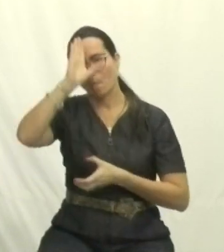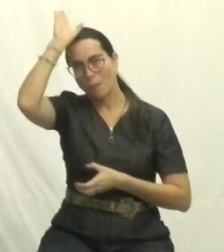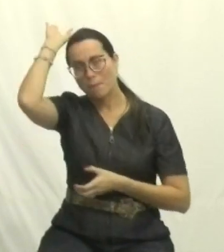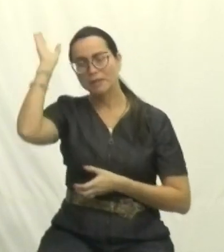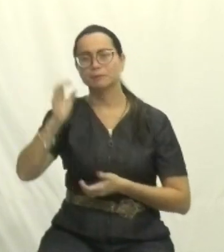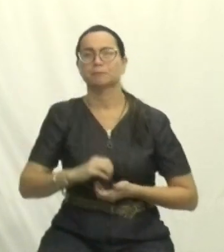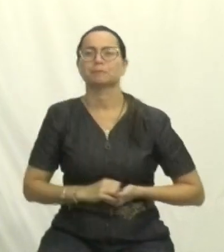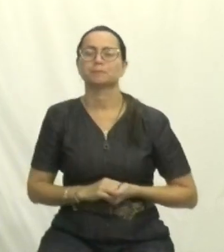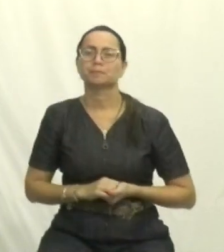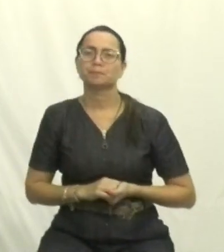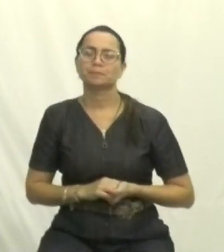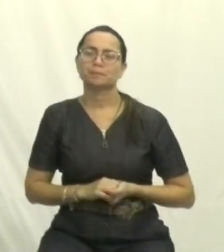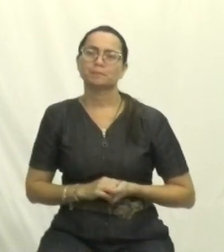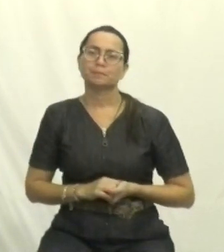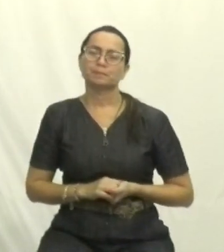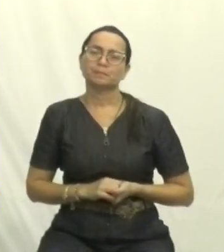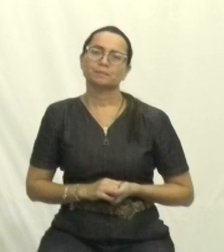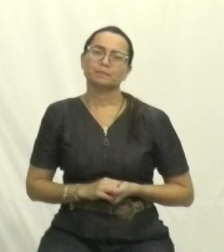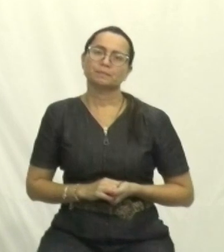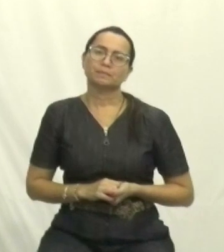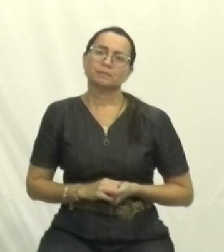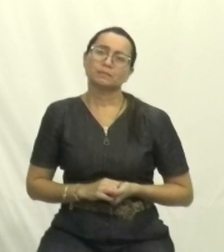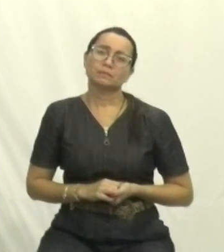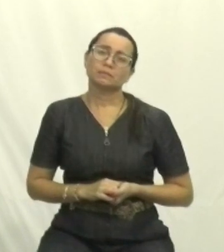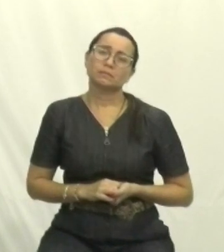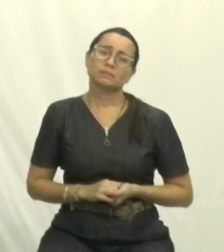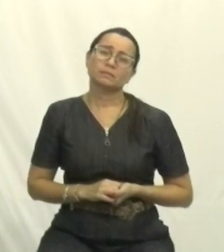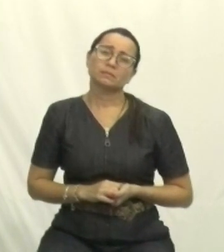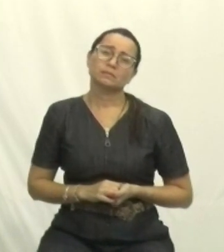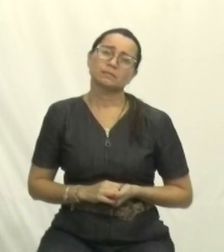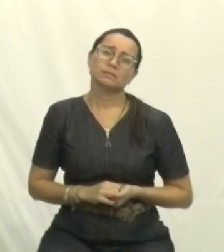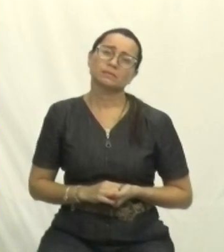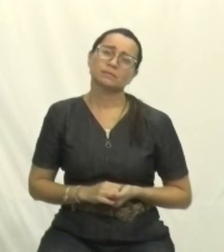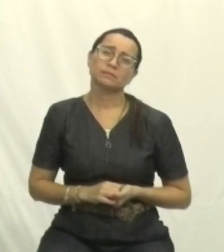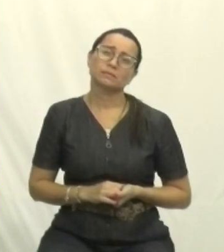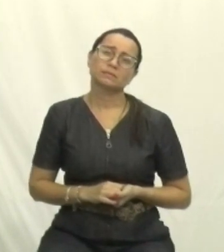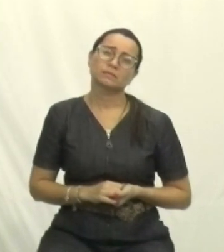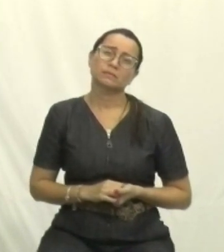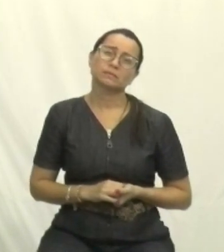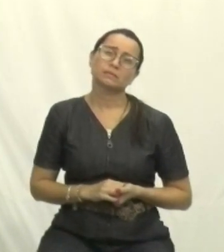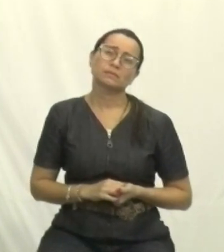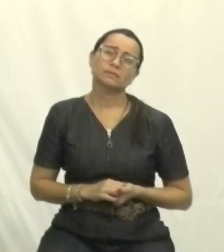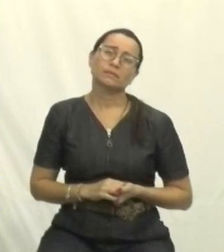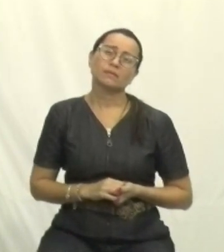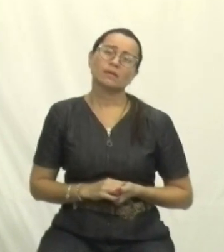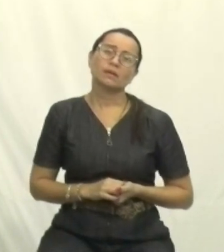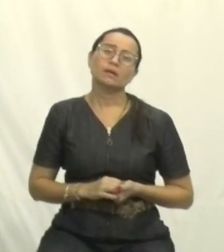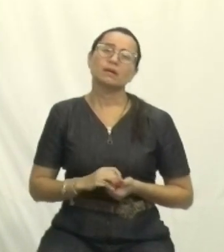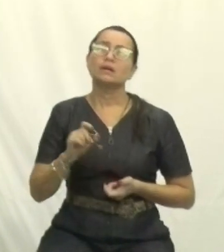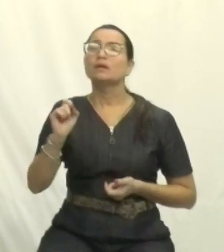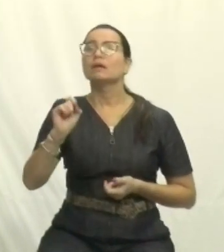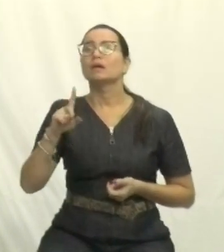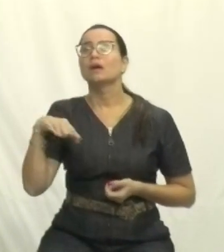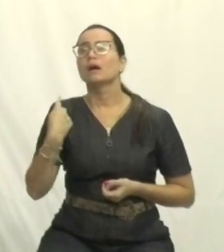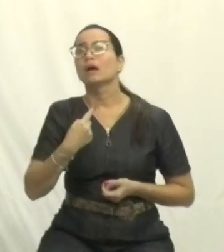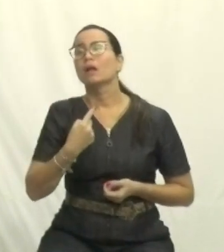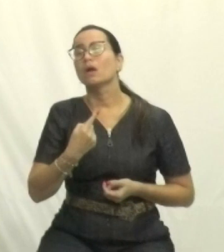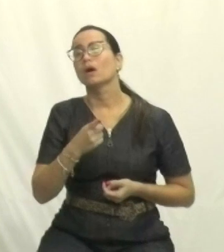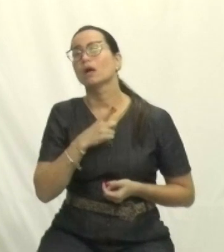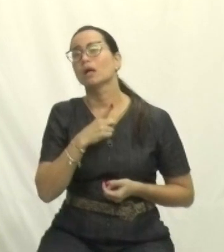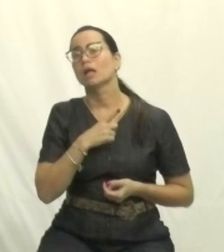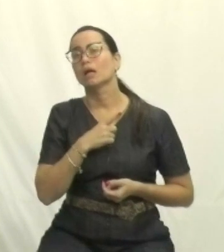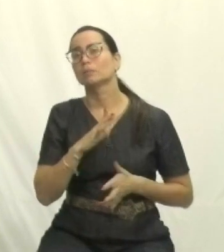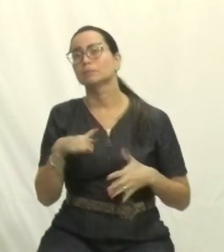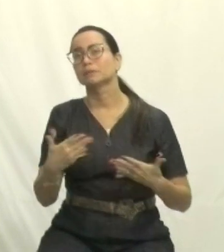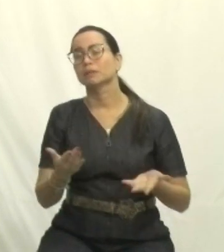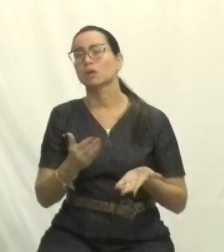estrutura estar presente. Pode passar, por favor. E o que nós temos, né? No início